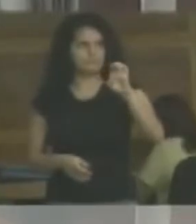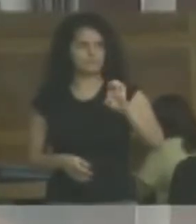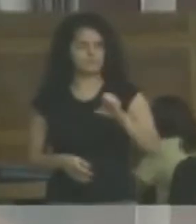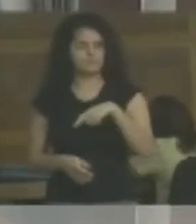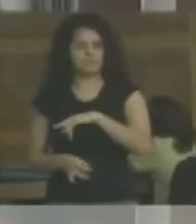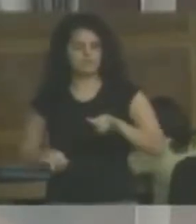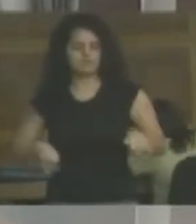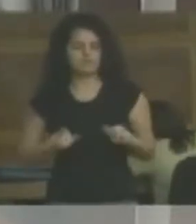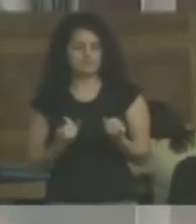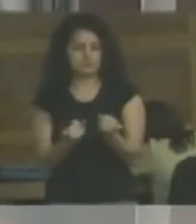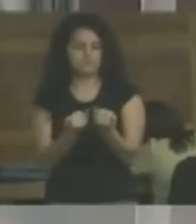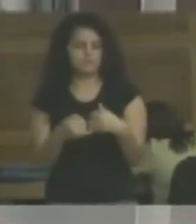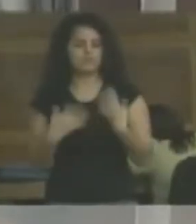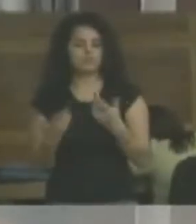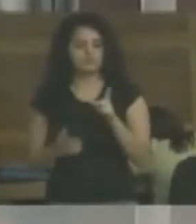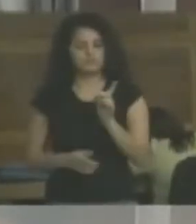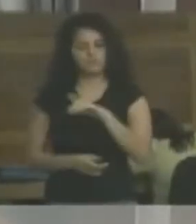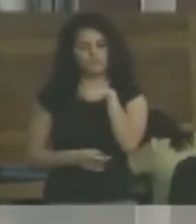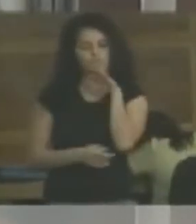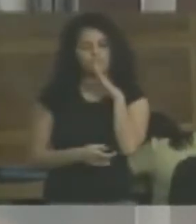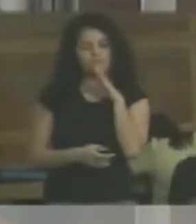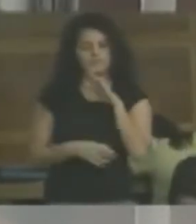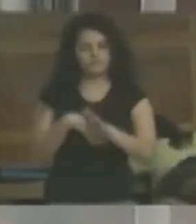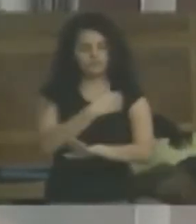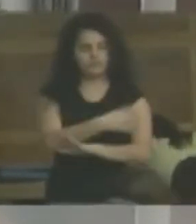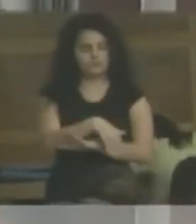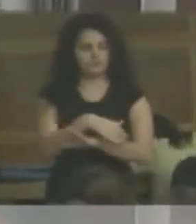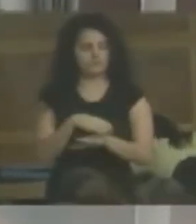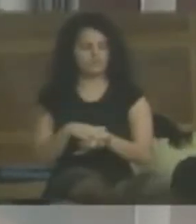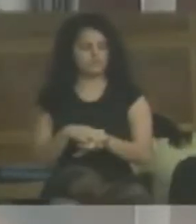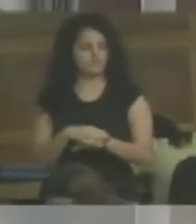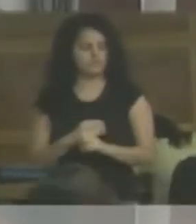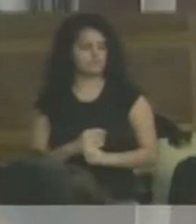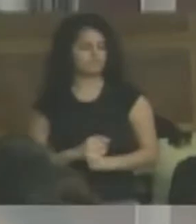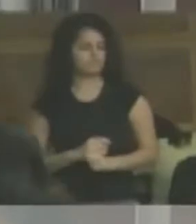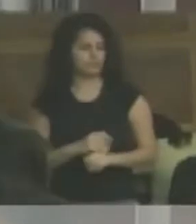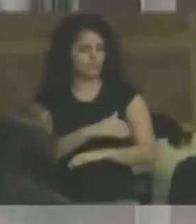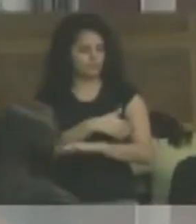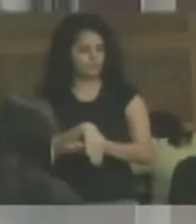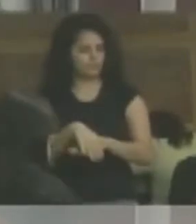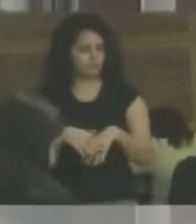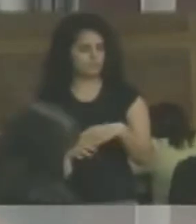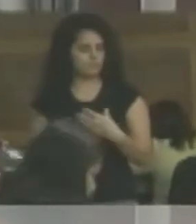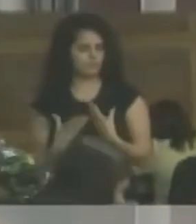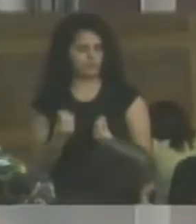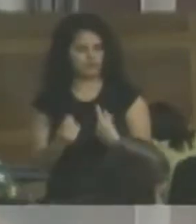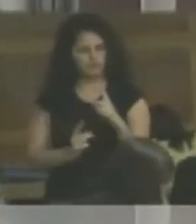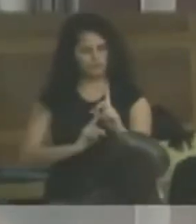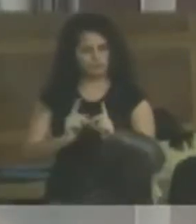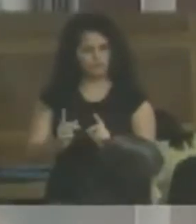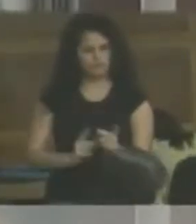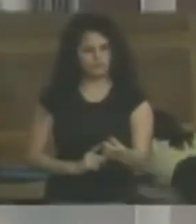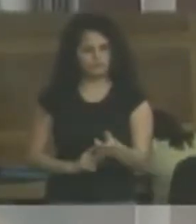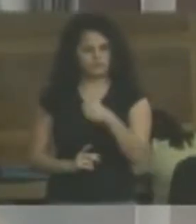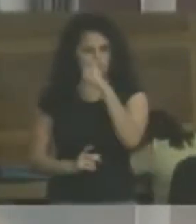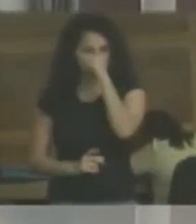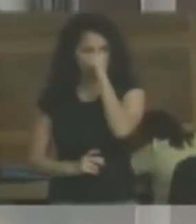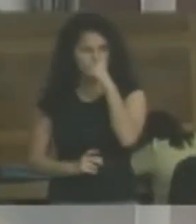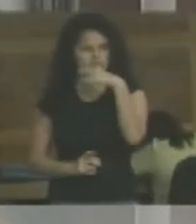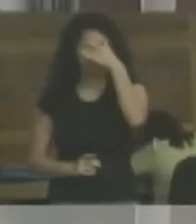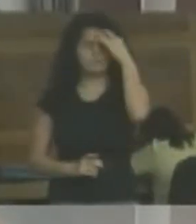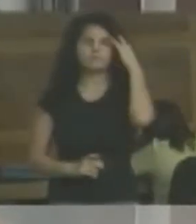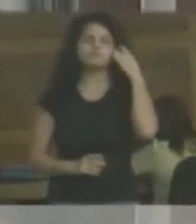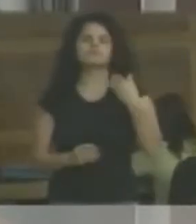Jacuacanga. Para quem conhece essa rua, é uma rua bem, bem movimentada. As pessoas que saem